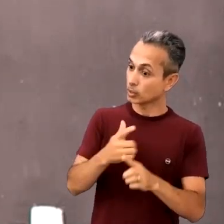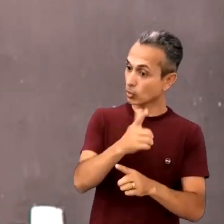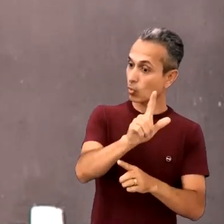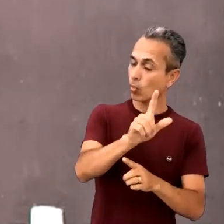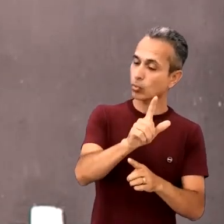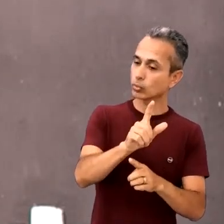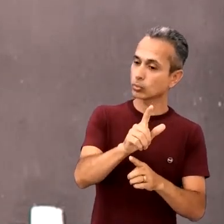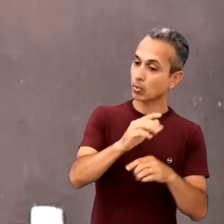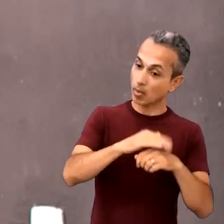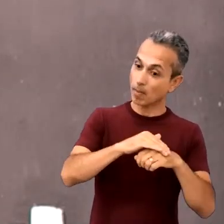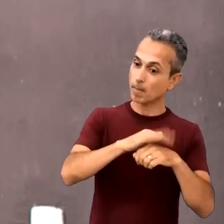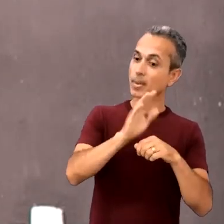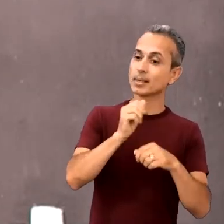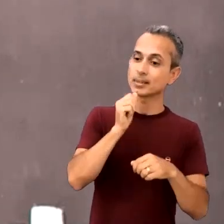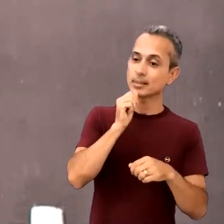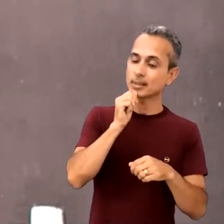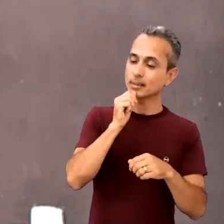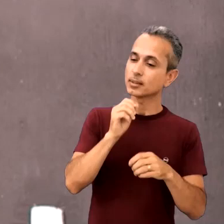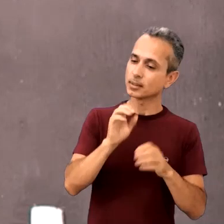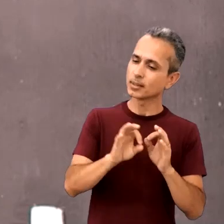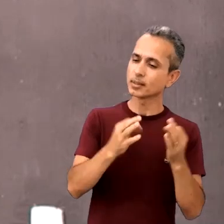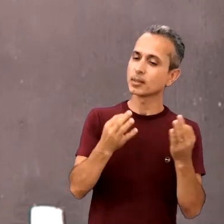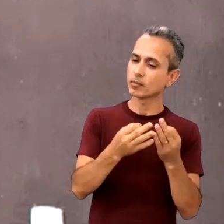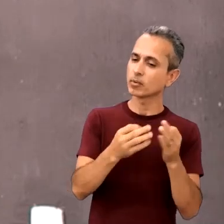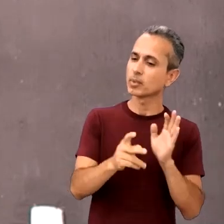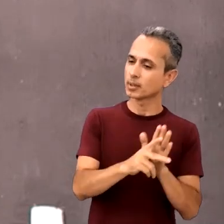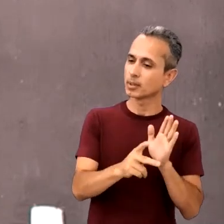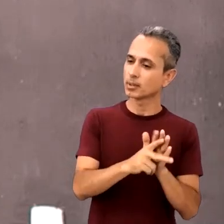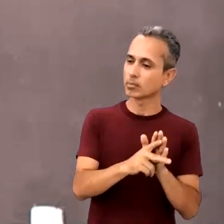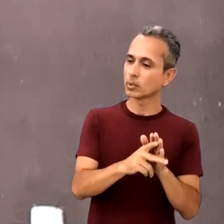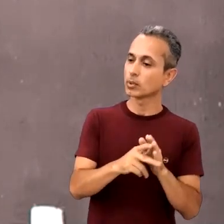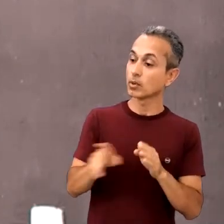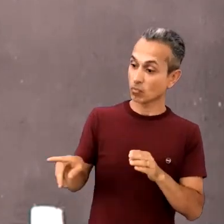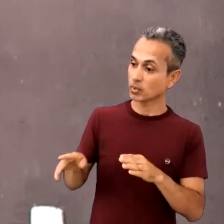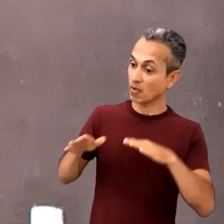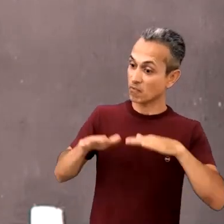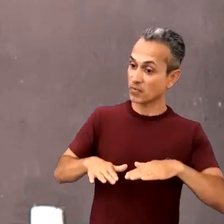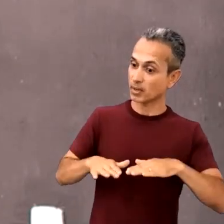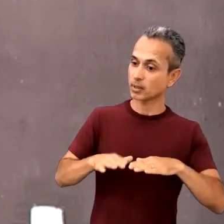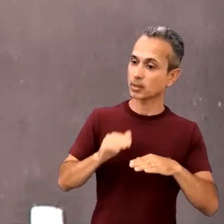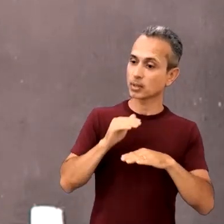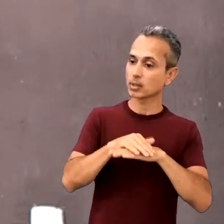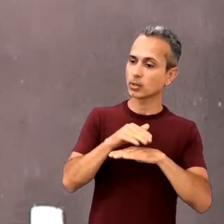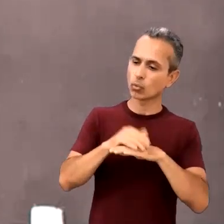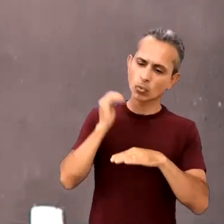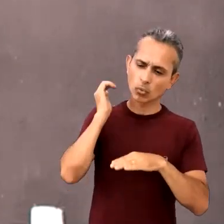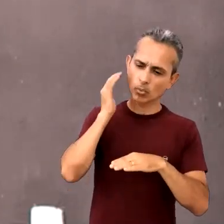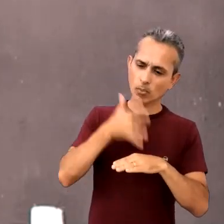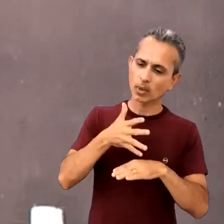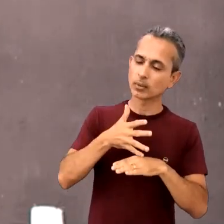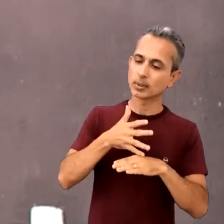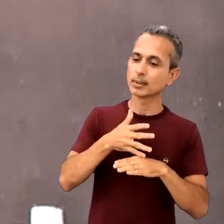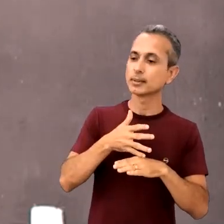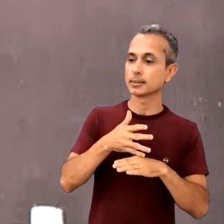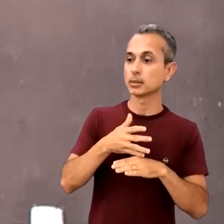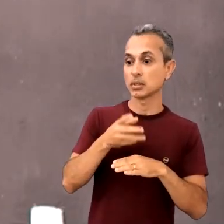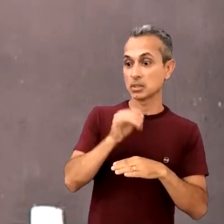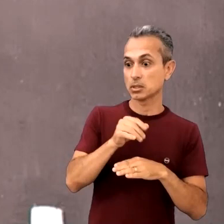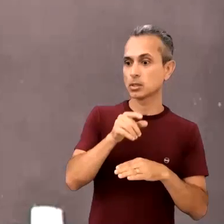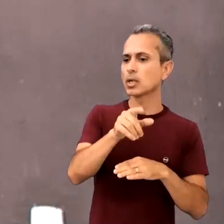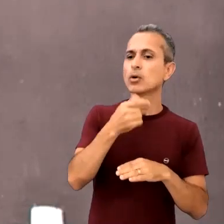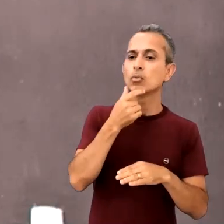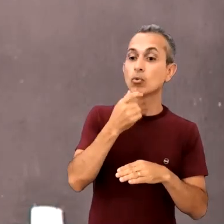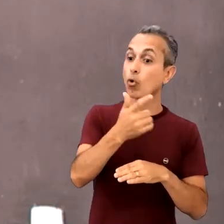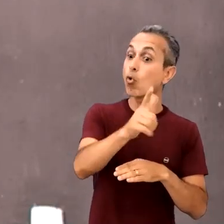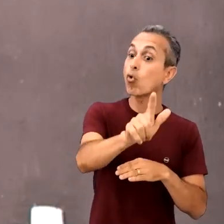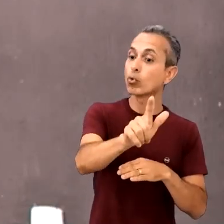chegado do que eu. Fique aqui esta noite, pela manhã. Se ele quiser resgatar você, muito bem, ele que o